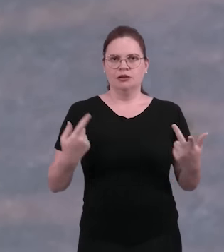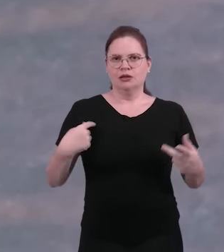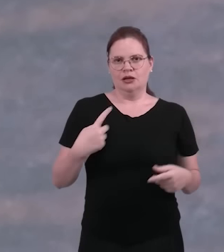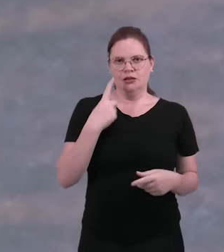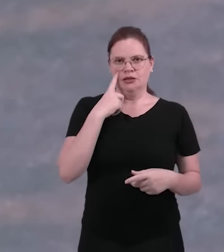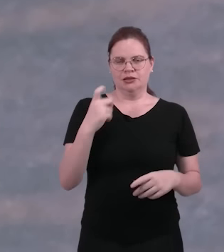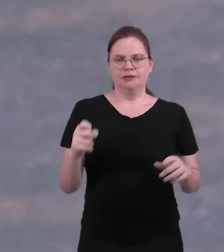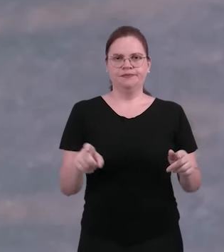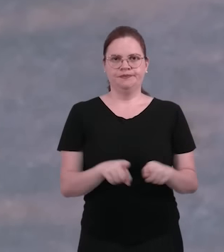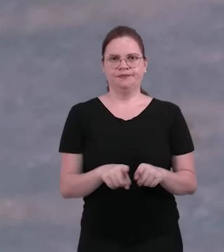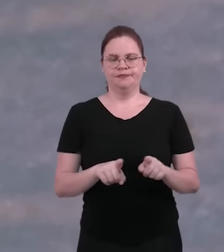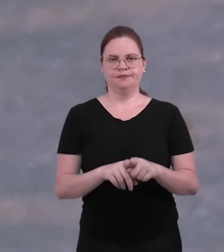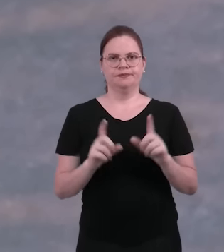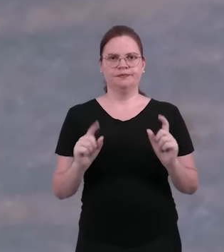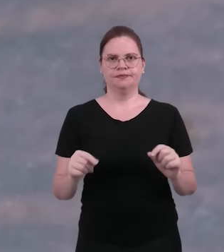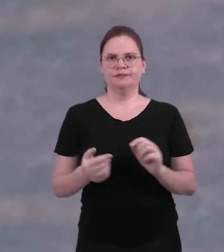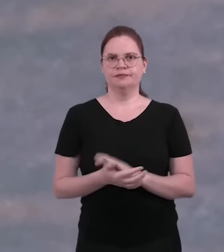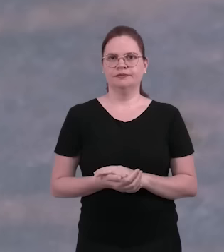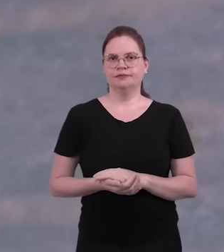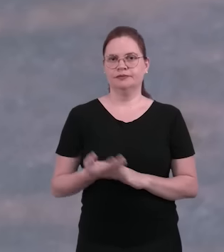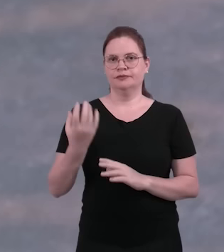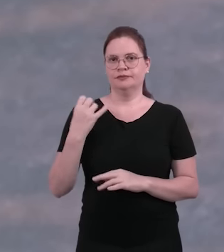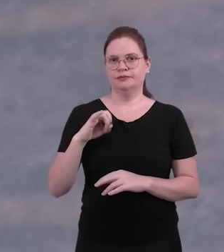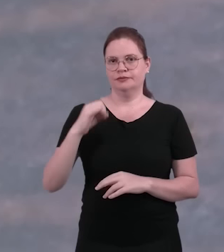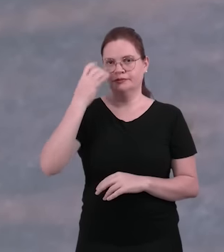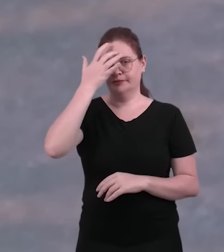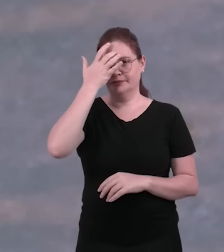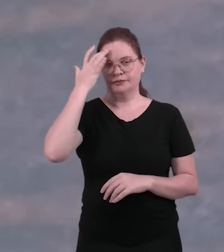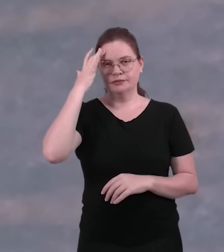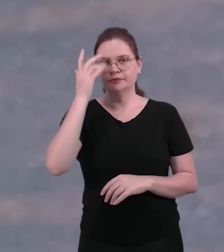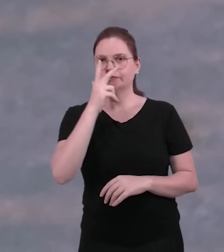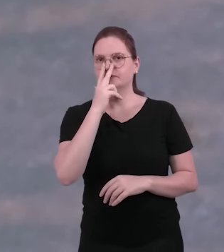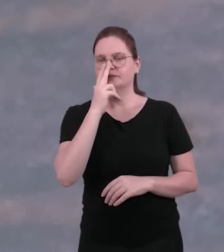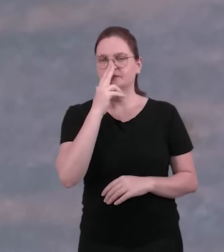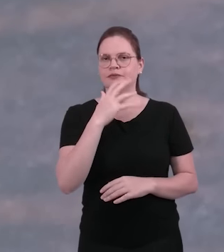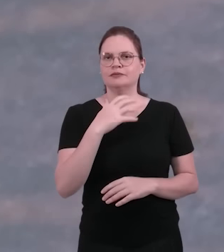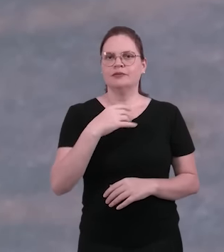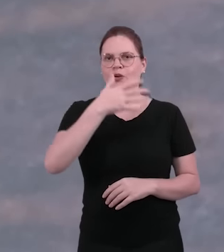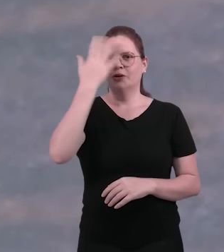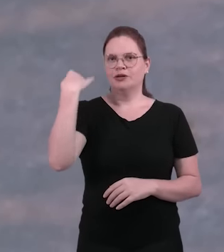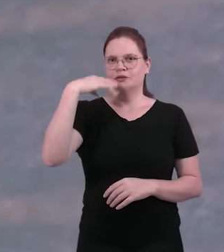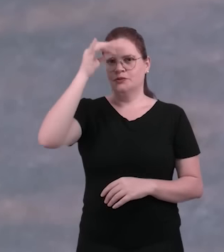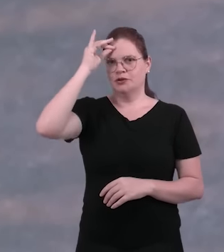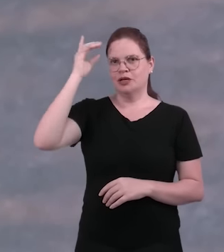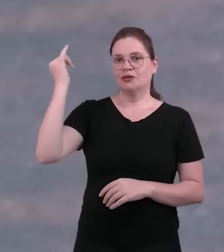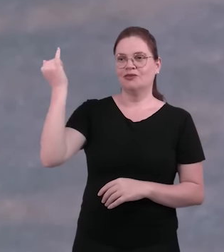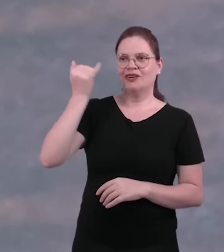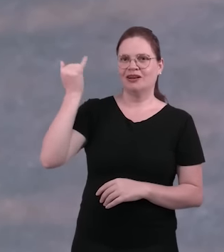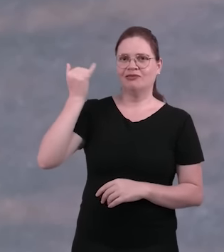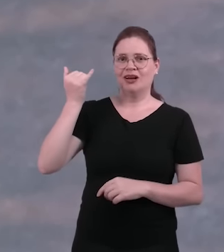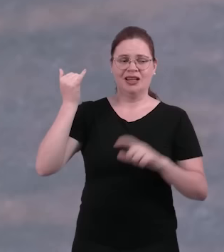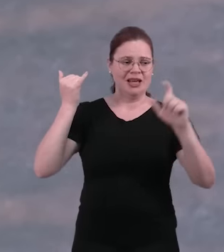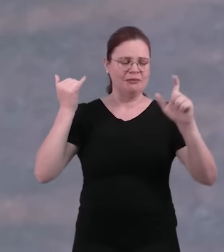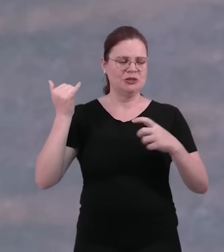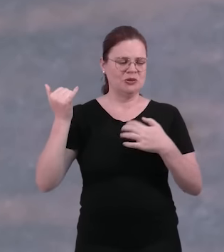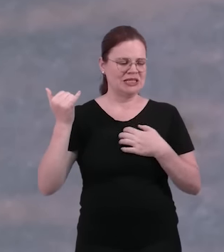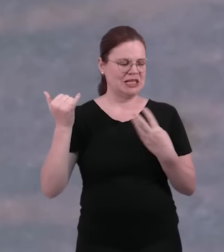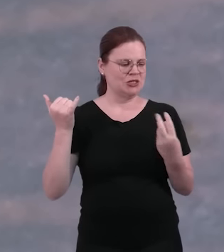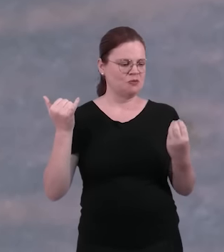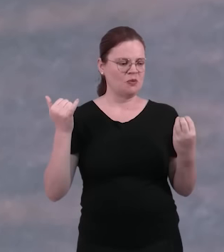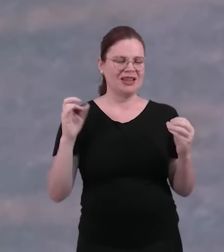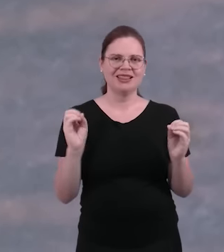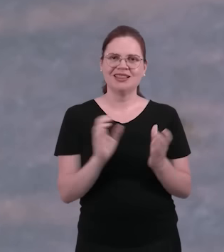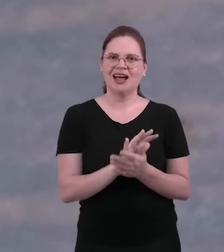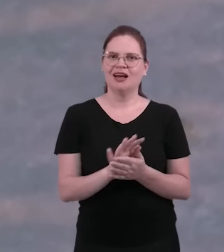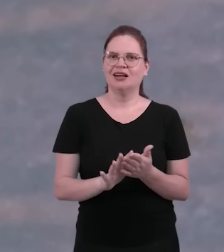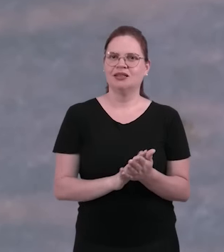é quando a pessoa perde a sensibilidade do Espírito Santo. Quando ela se vê diante de uma situação que